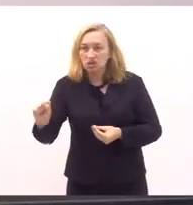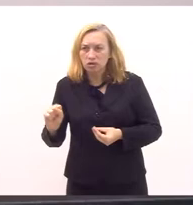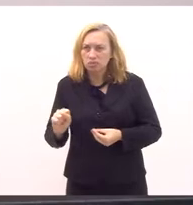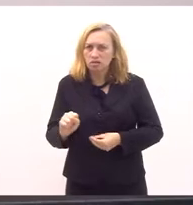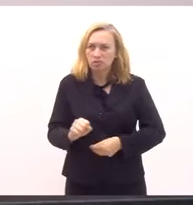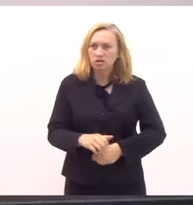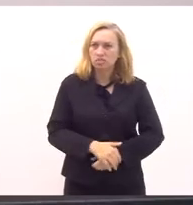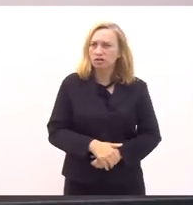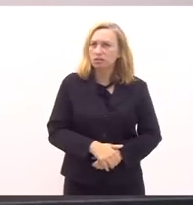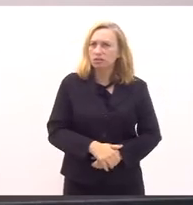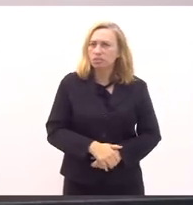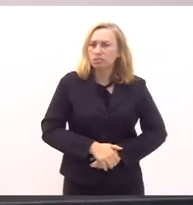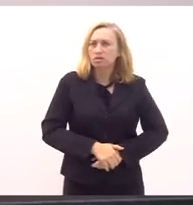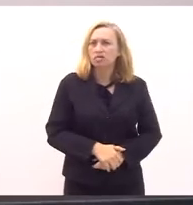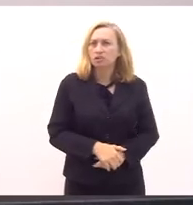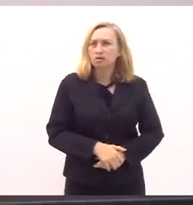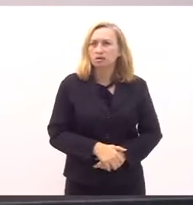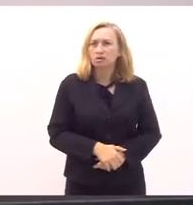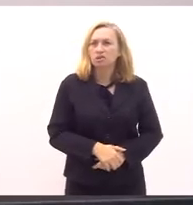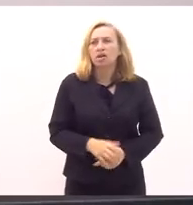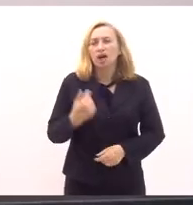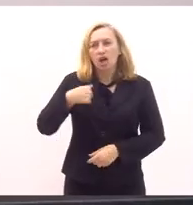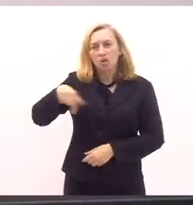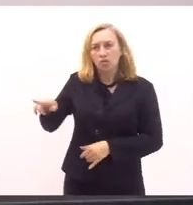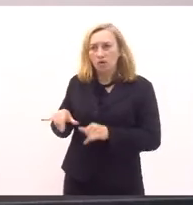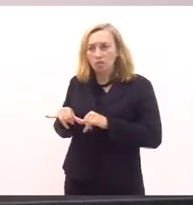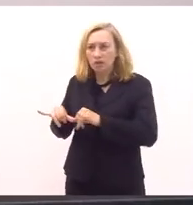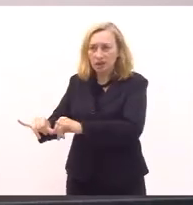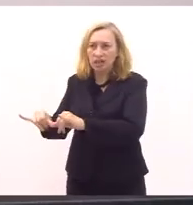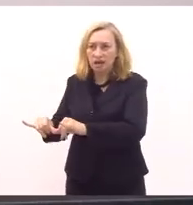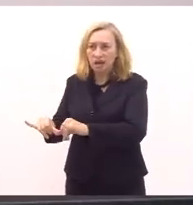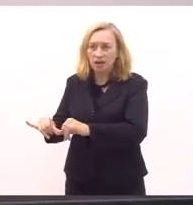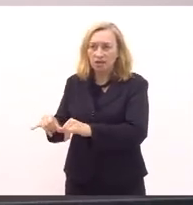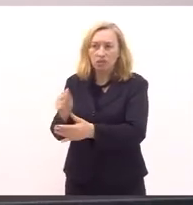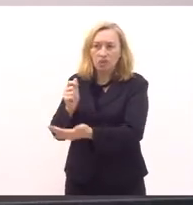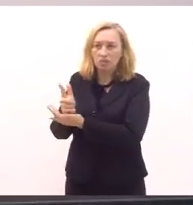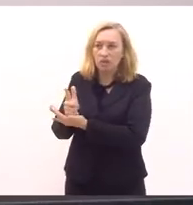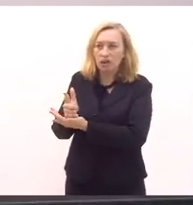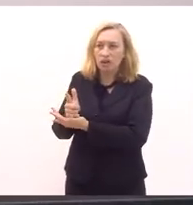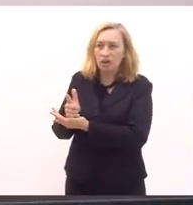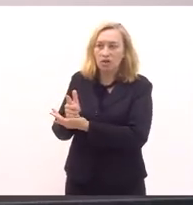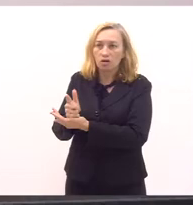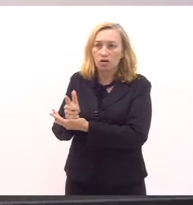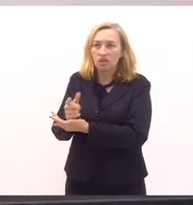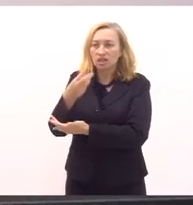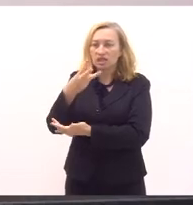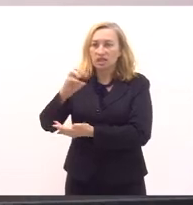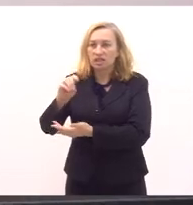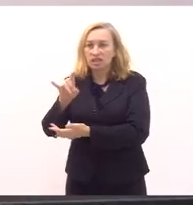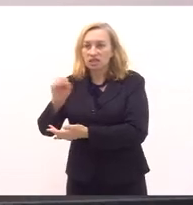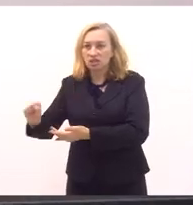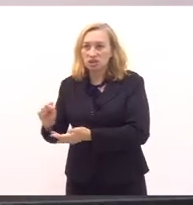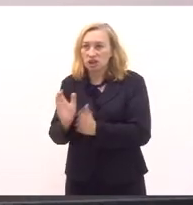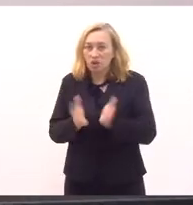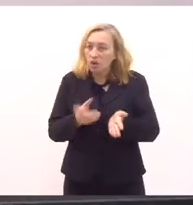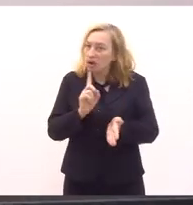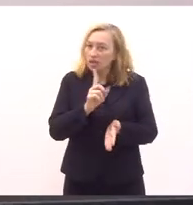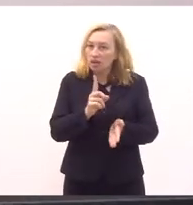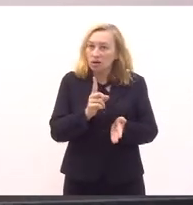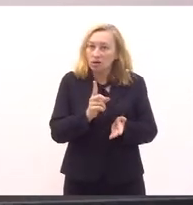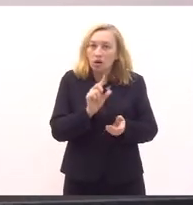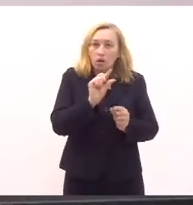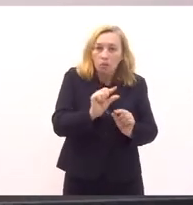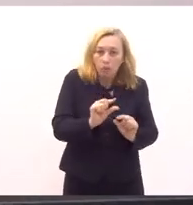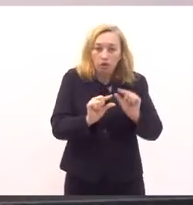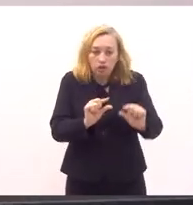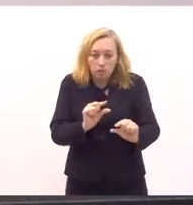aqui. Eu vou ao mercado constantemente. Primeiro, você fazia a compra 30 dias. Agora, não. Agora, você faz de acordo aos pinguinhos, aos pouquinhos.